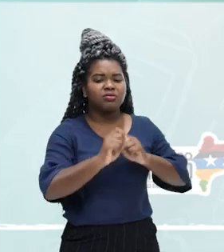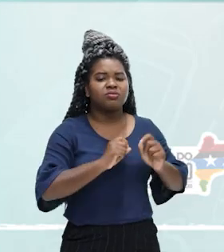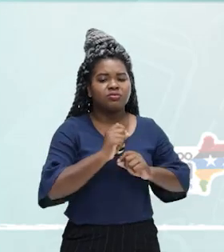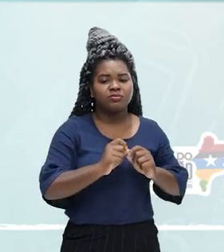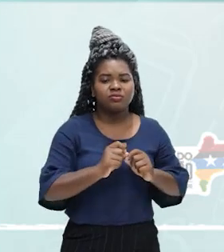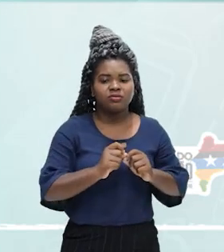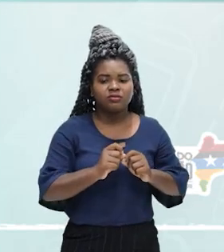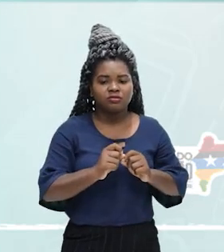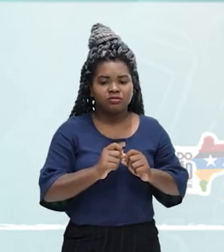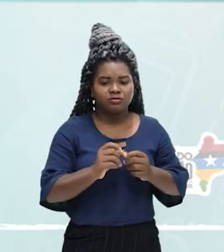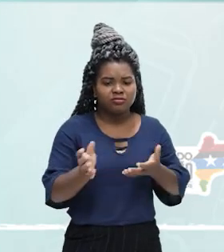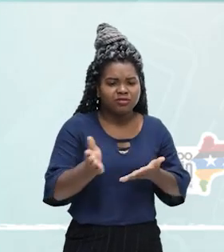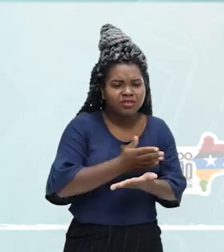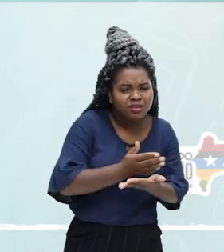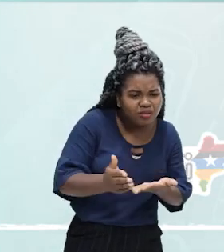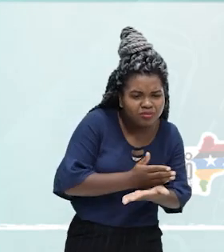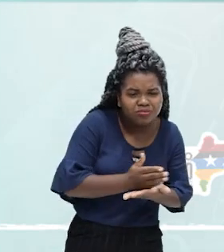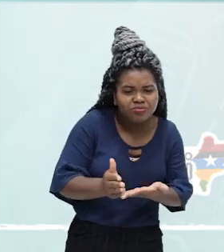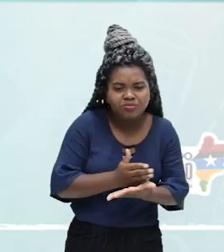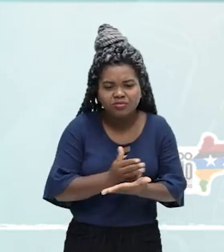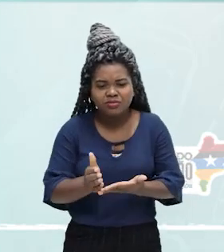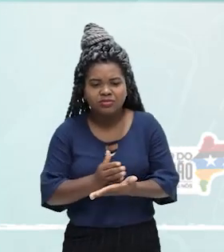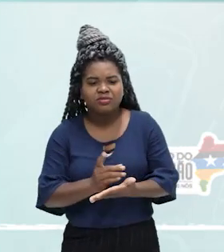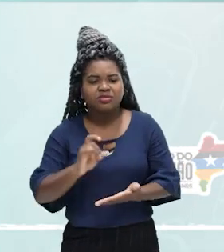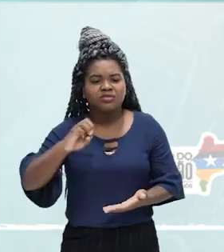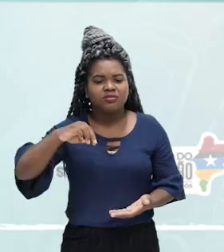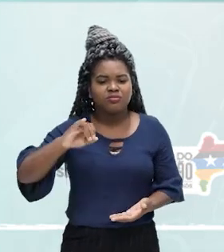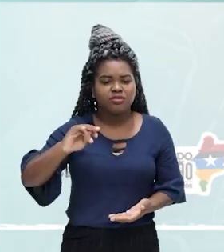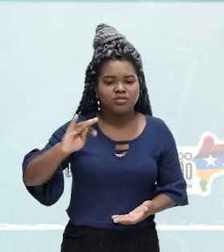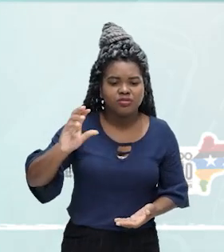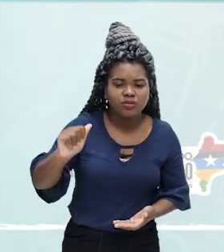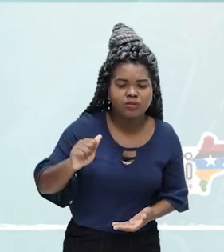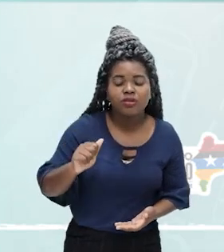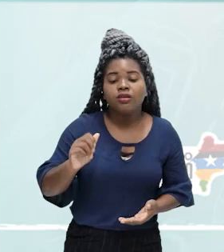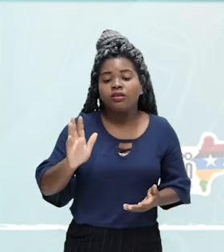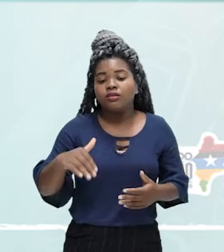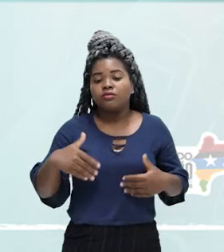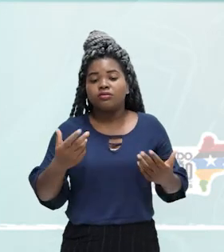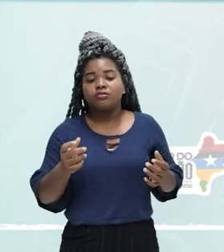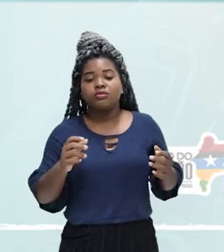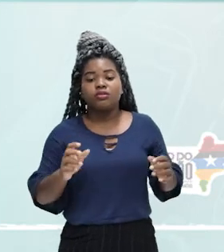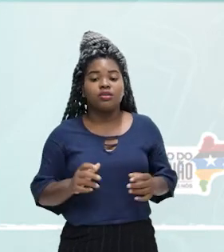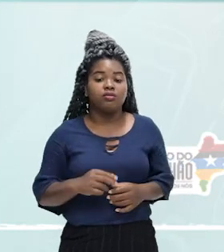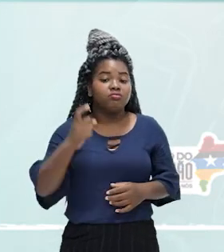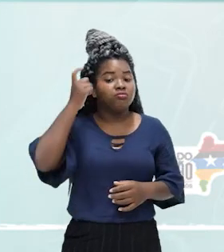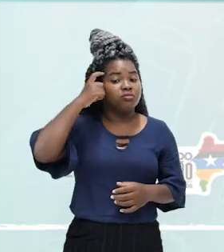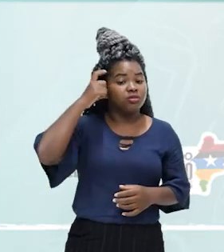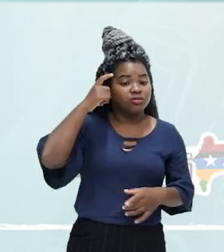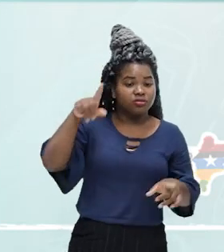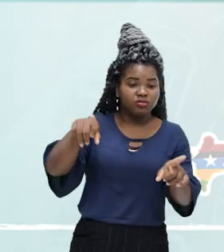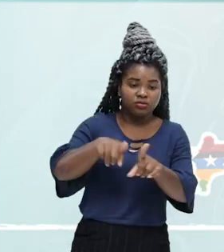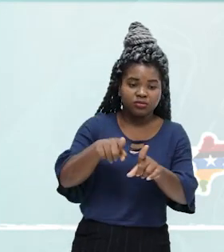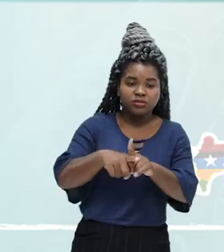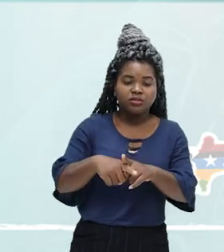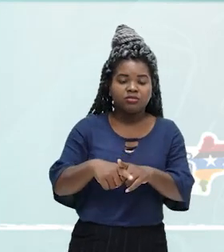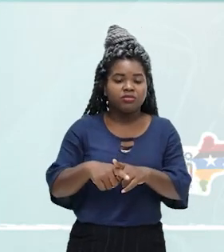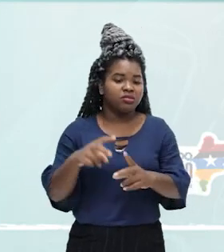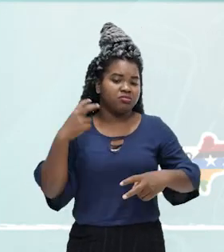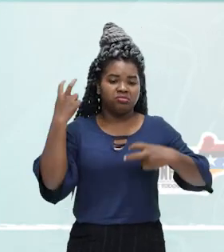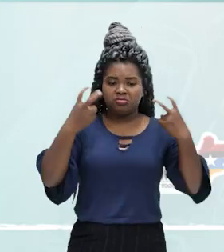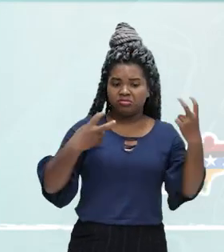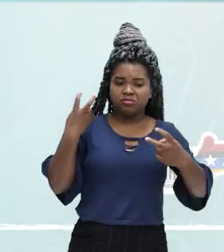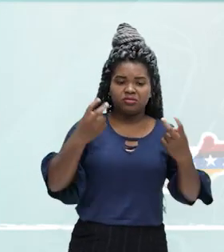me cabe seja sobremaneira diminuta, enquanto que, por outro lado, a minha despreocupação de